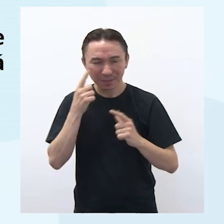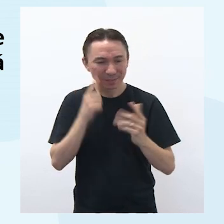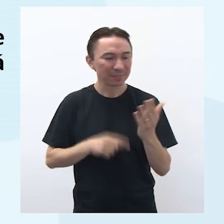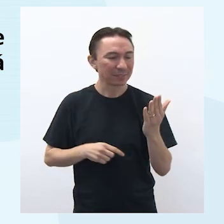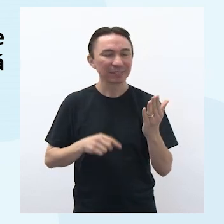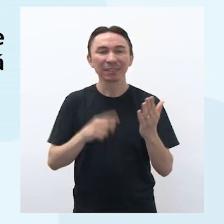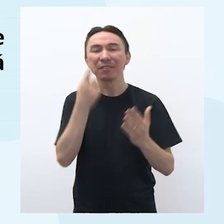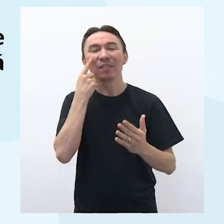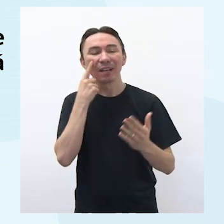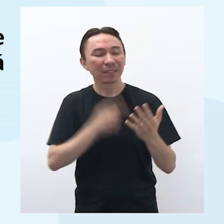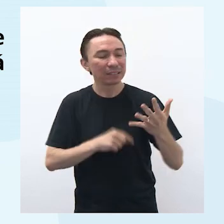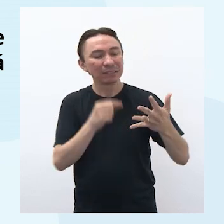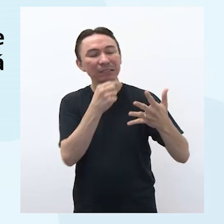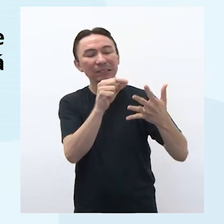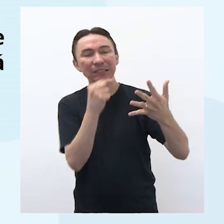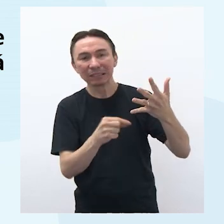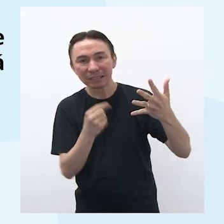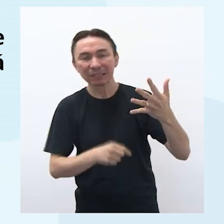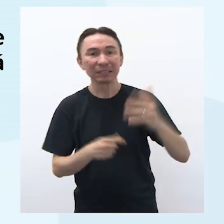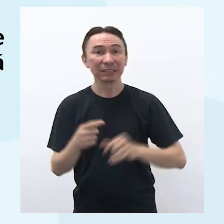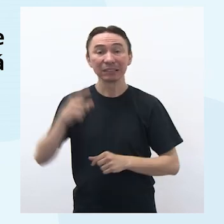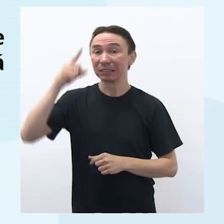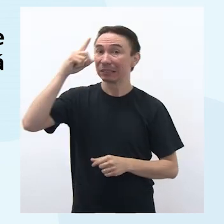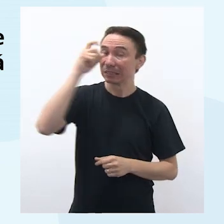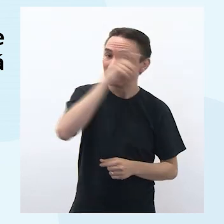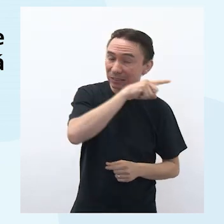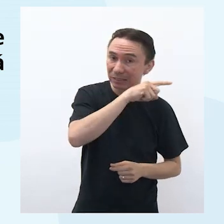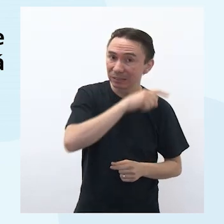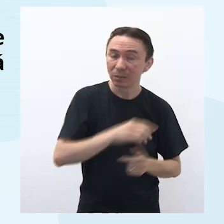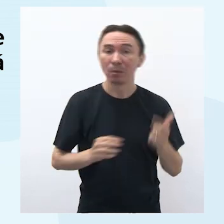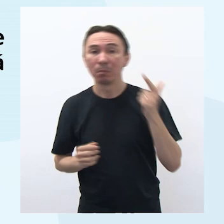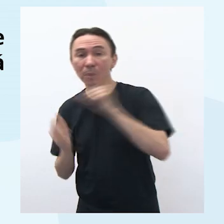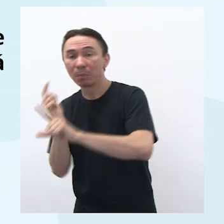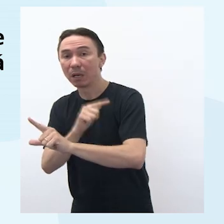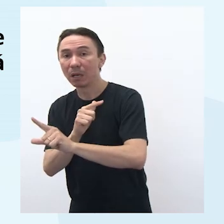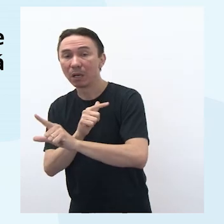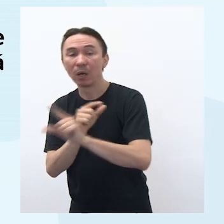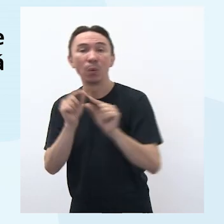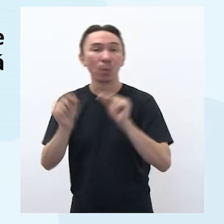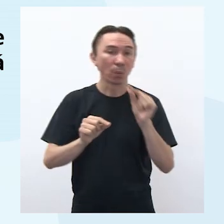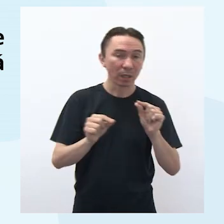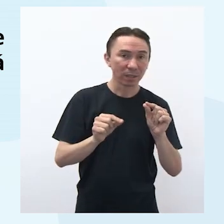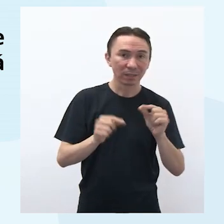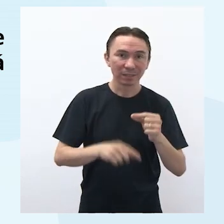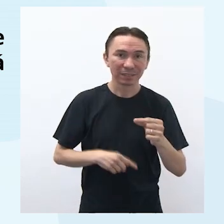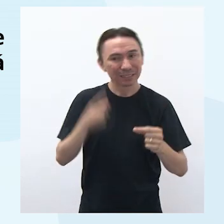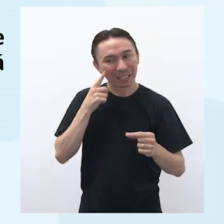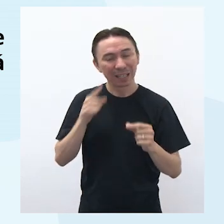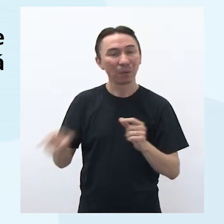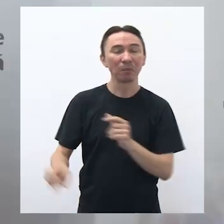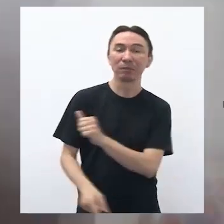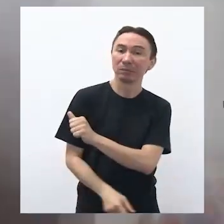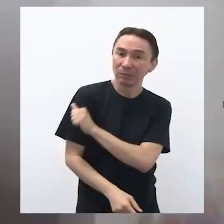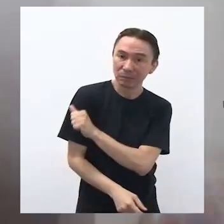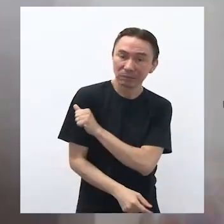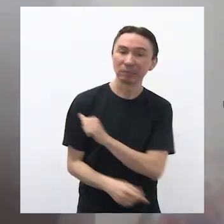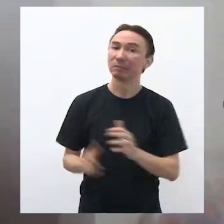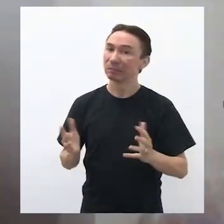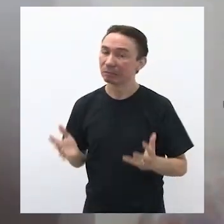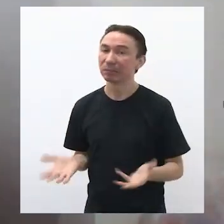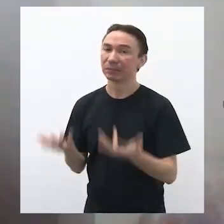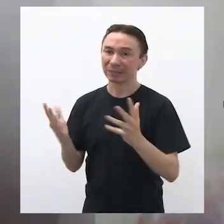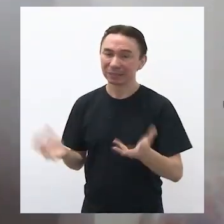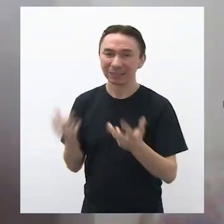foram conquistas, desafios, ao ajudar os estudantes, né, ao incentivar os estudantes nesse